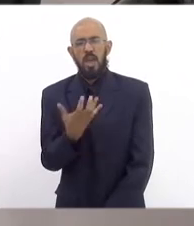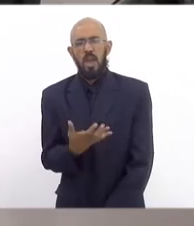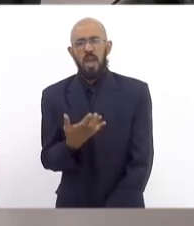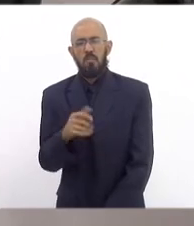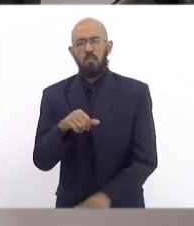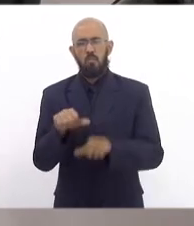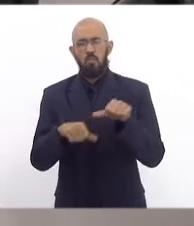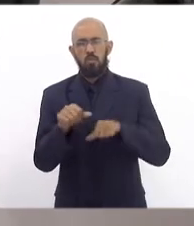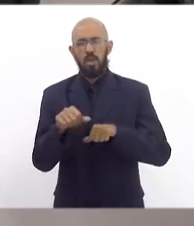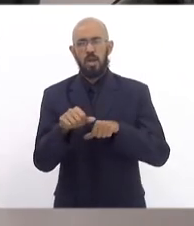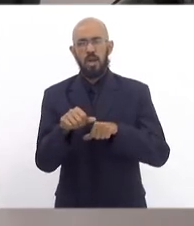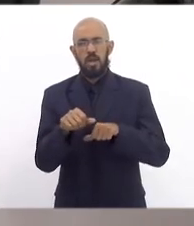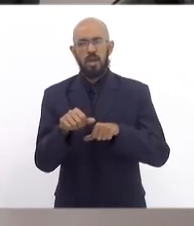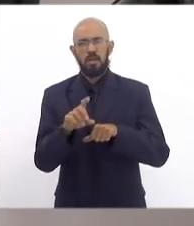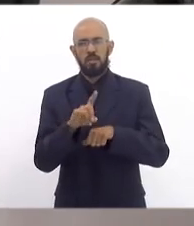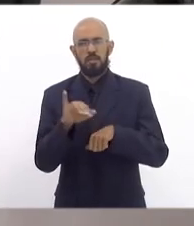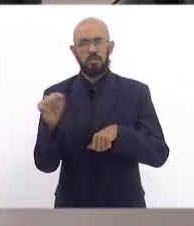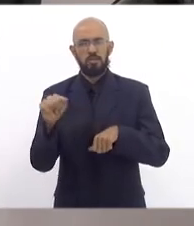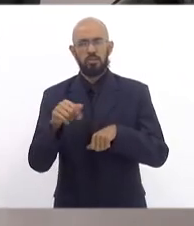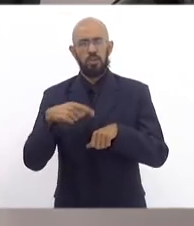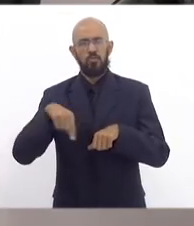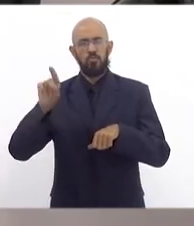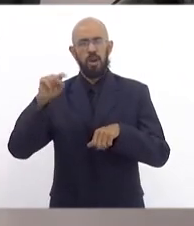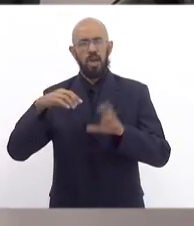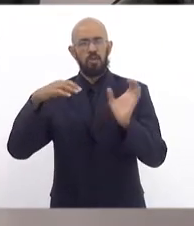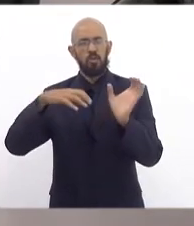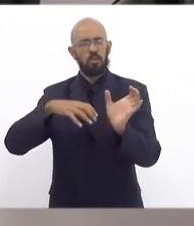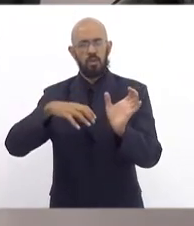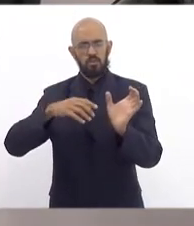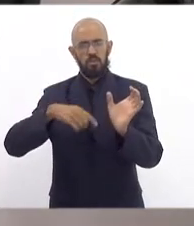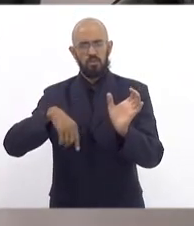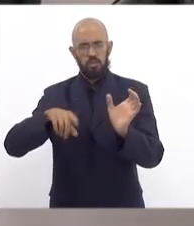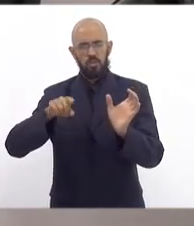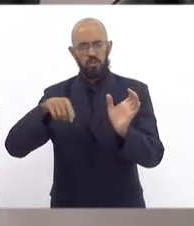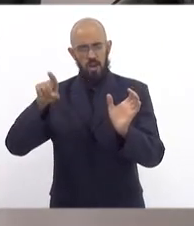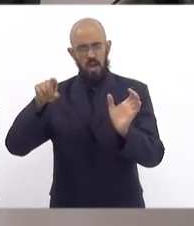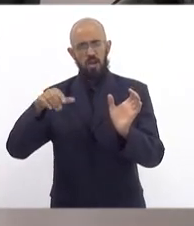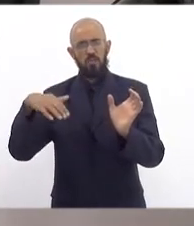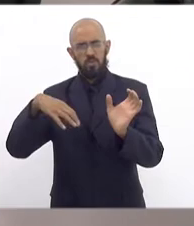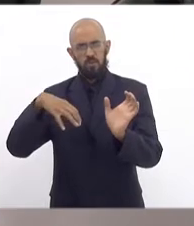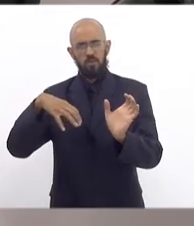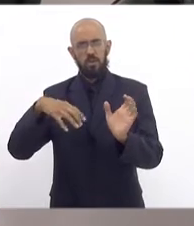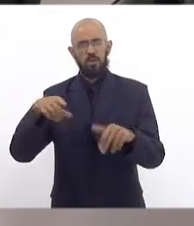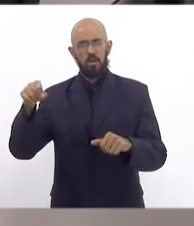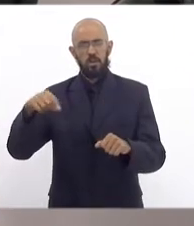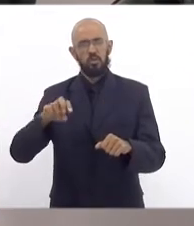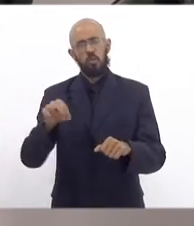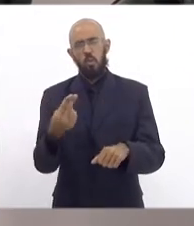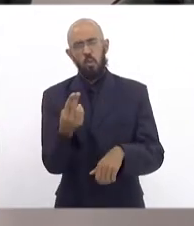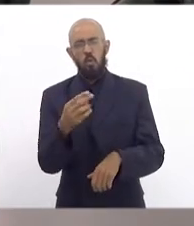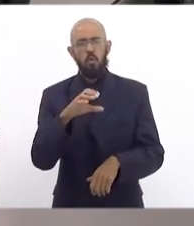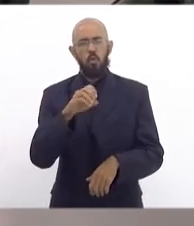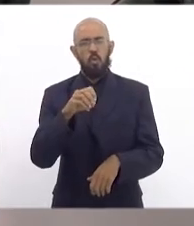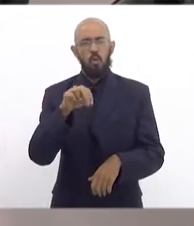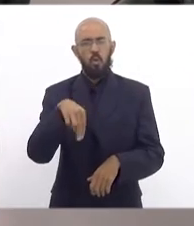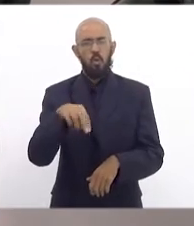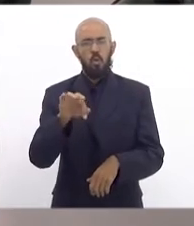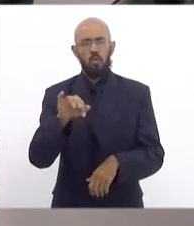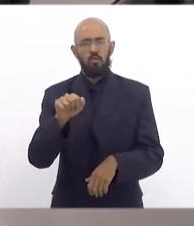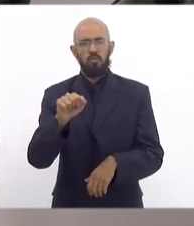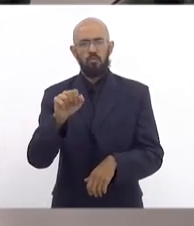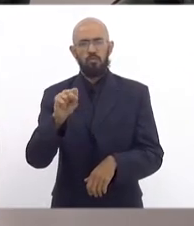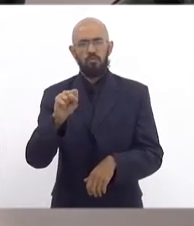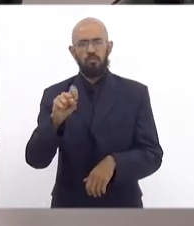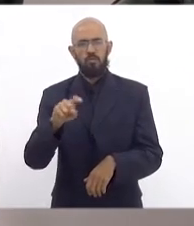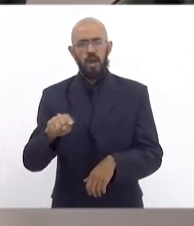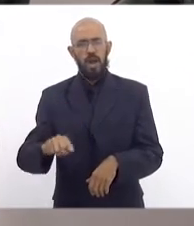só e no Congresso Nacional e inicialmente no com faixa com a pra